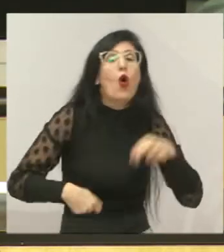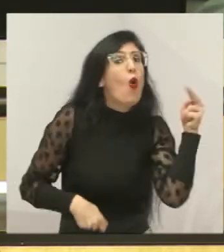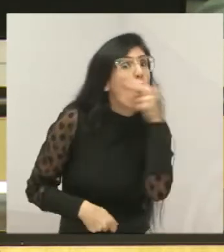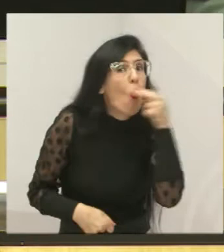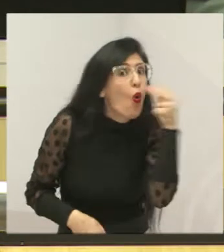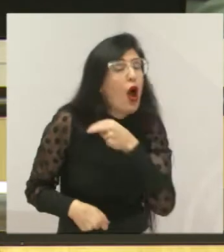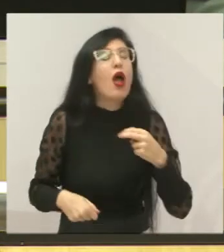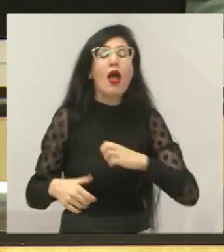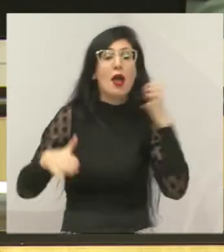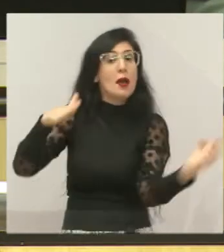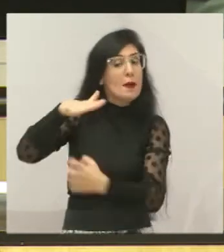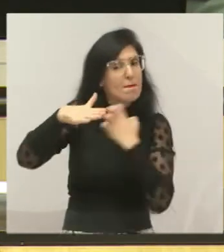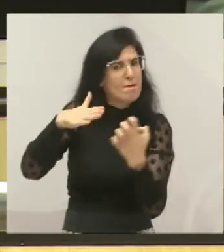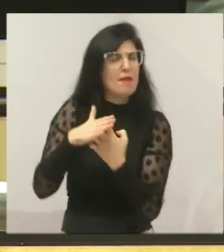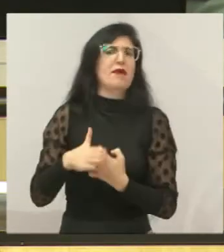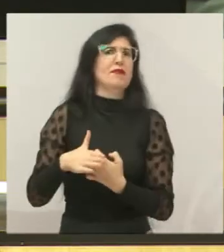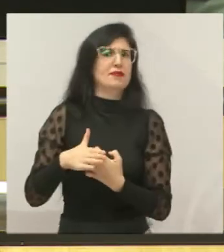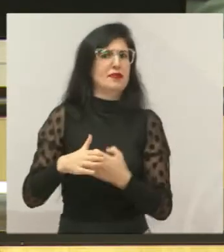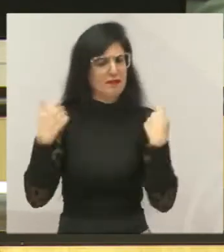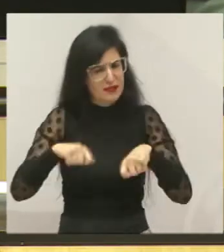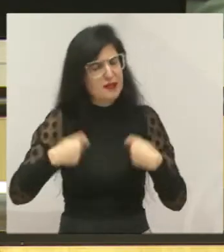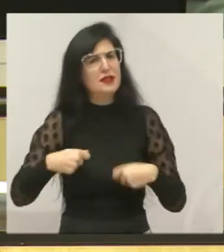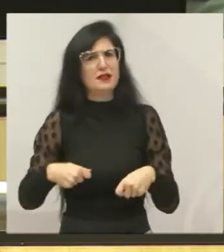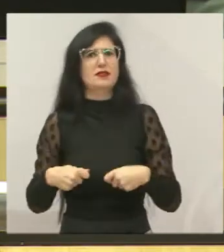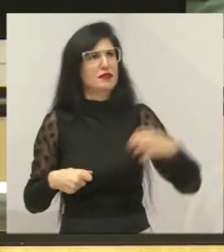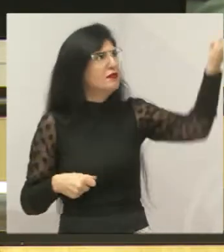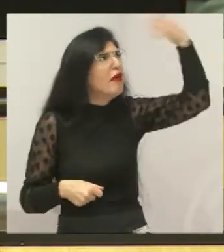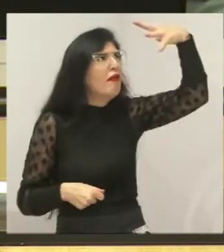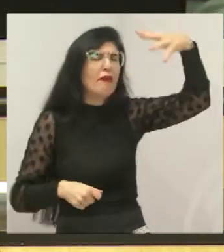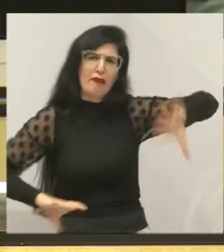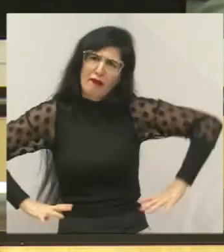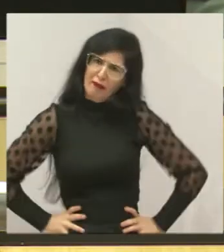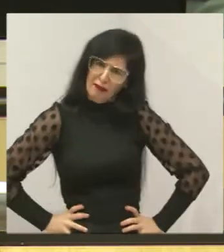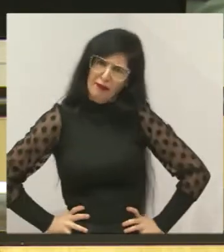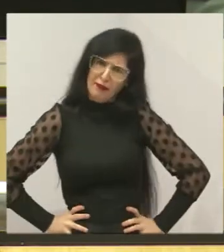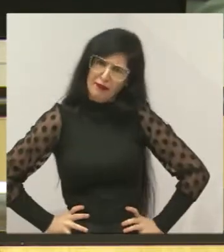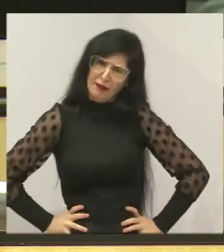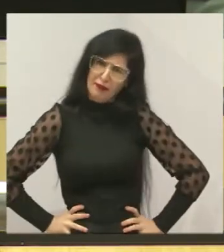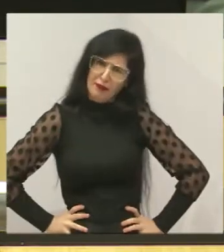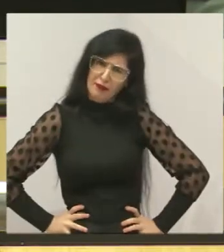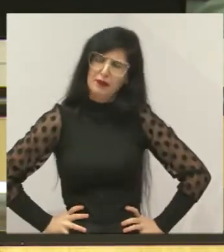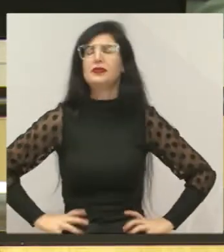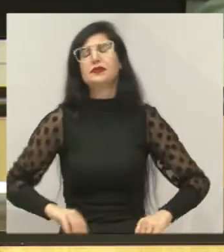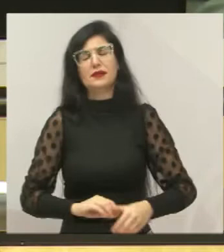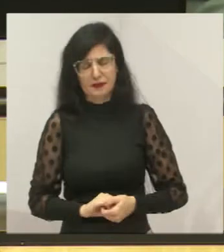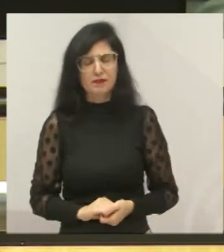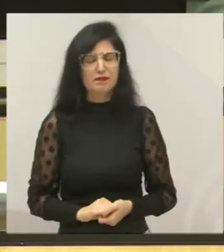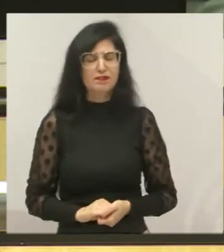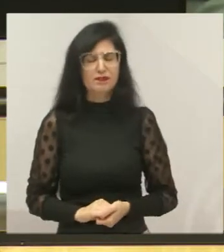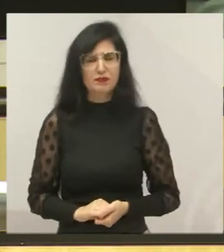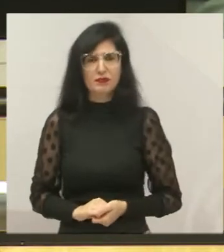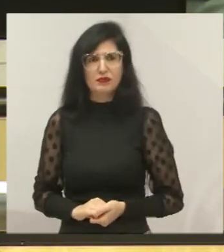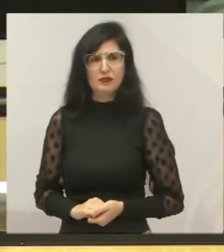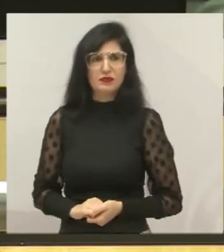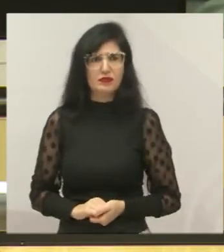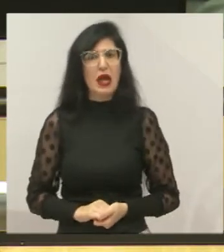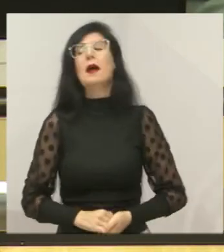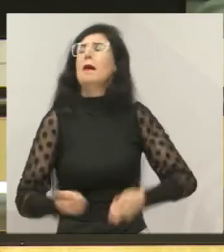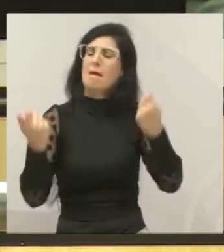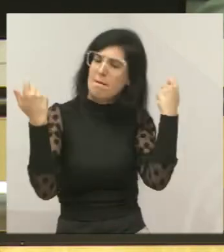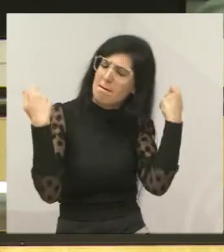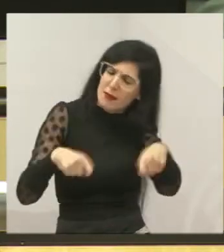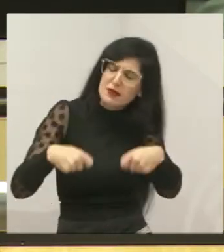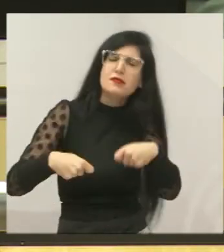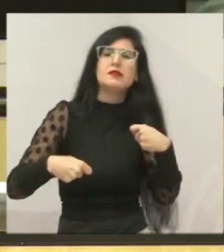posicionamento da empresa concessionária e espero que desta feita sejam tomadas as medidas que a